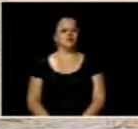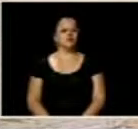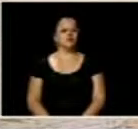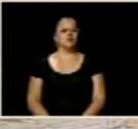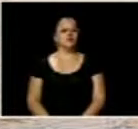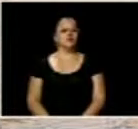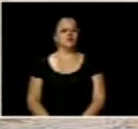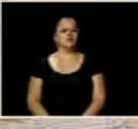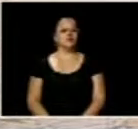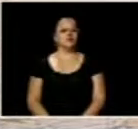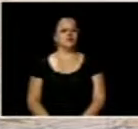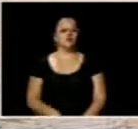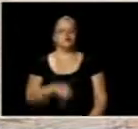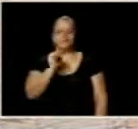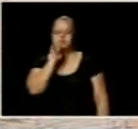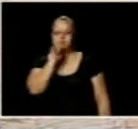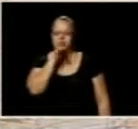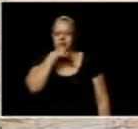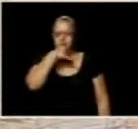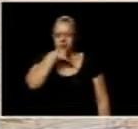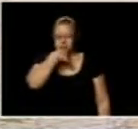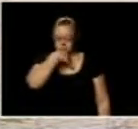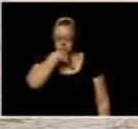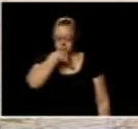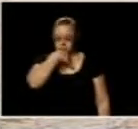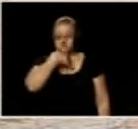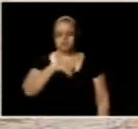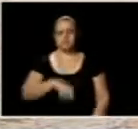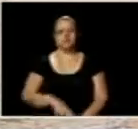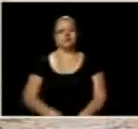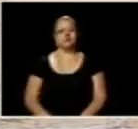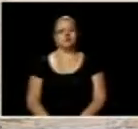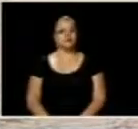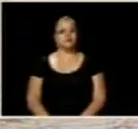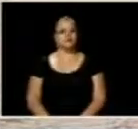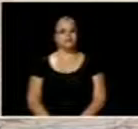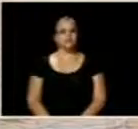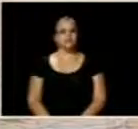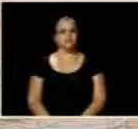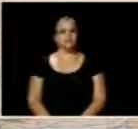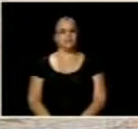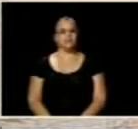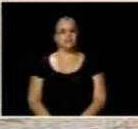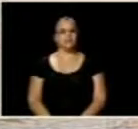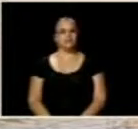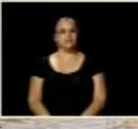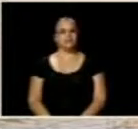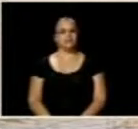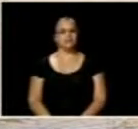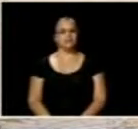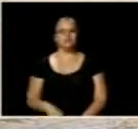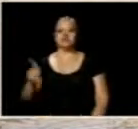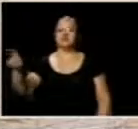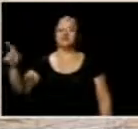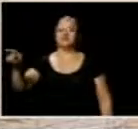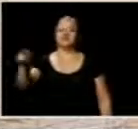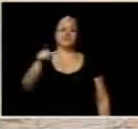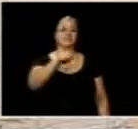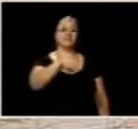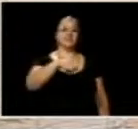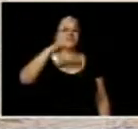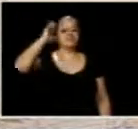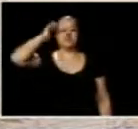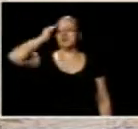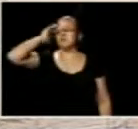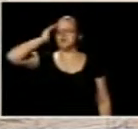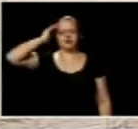de se lamentar. É de se lamentar porque a gente garante que nenhum do público que está aqui dentro sabia que a